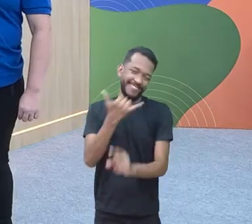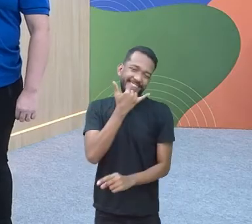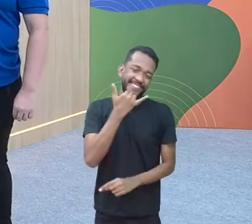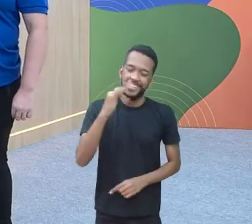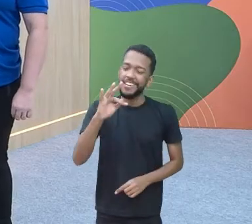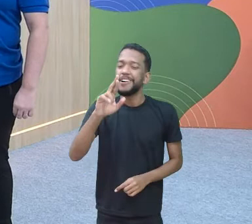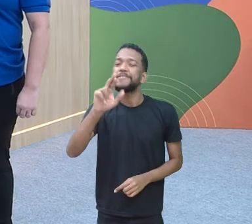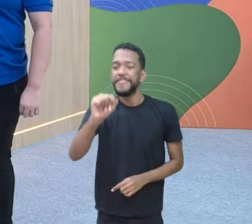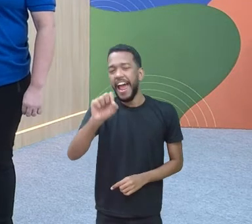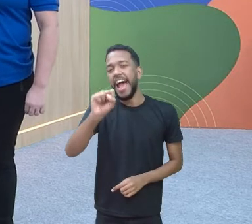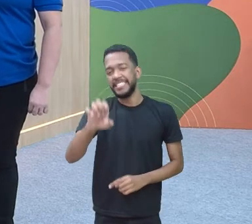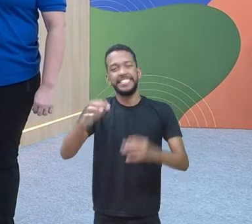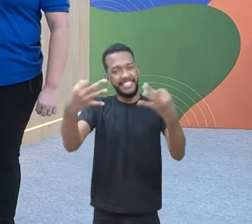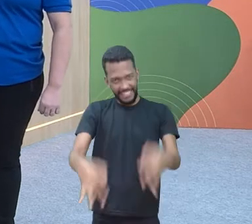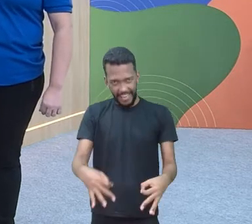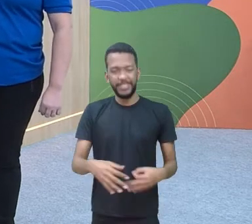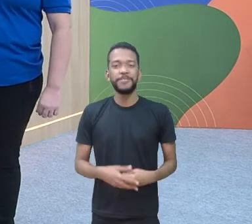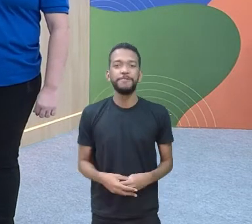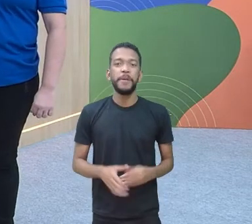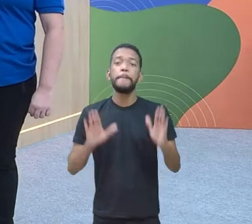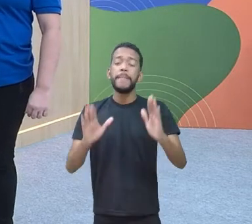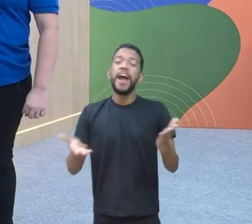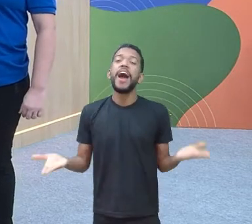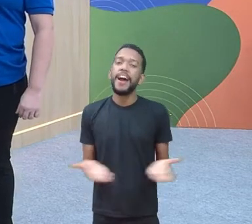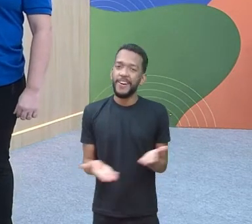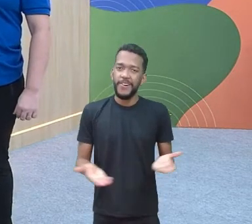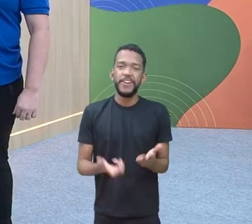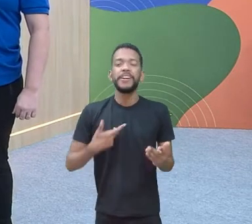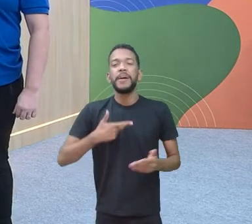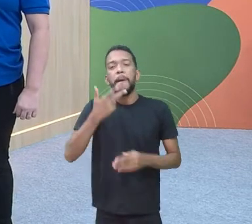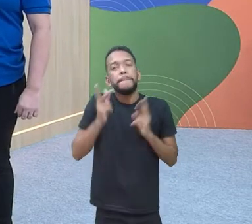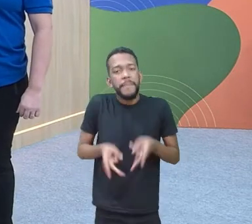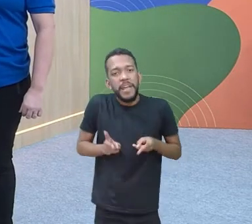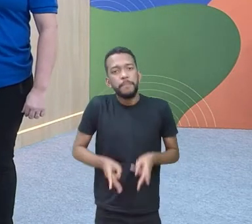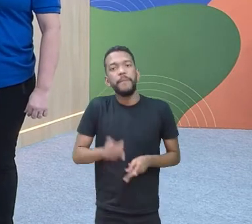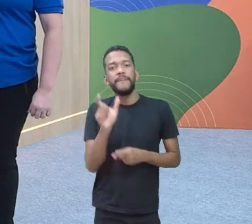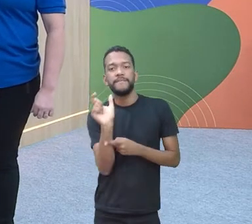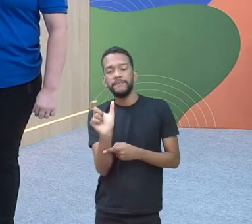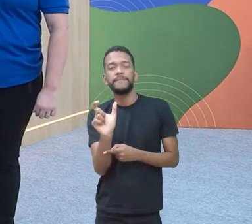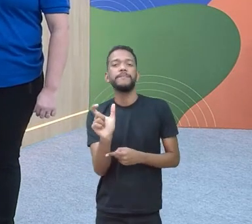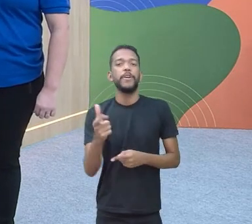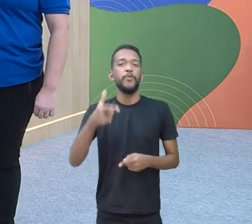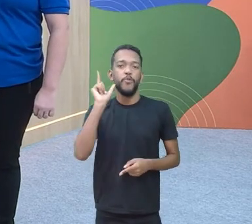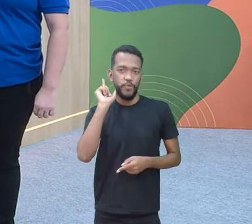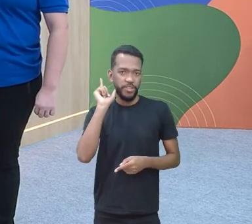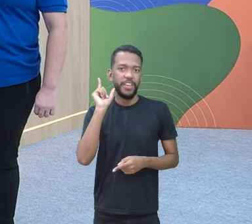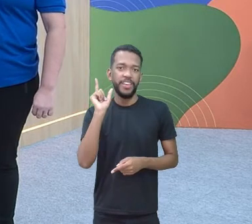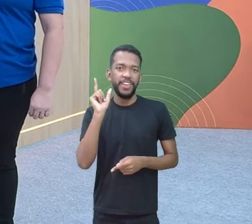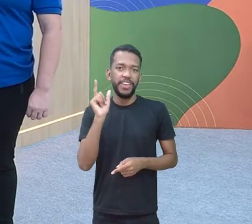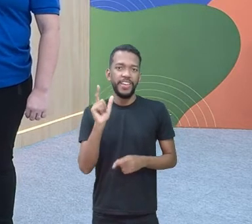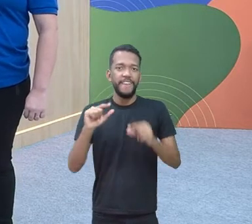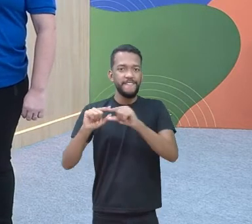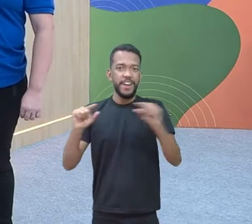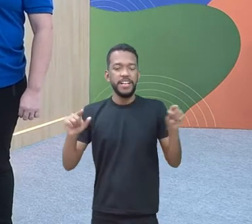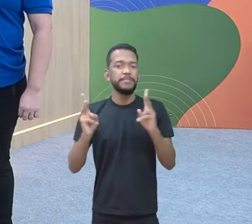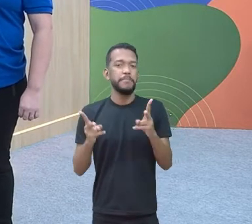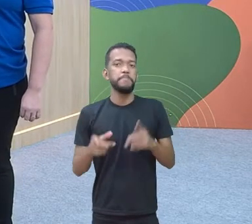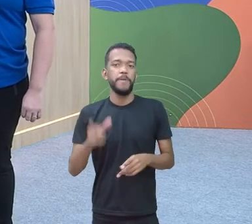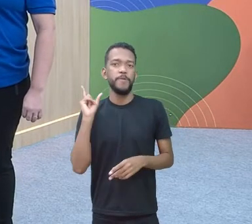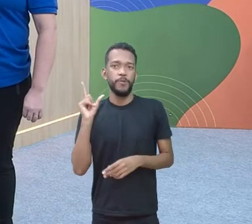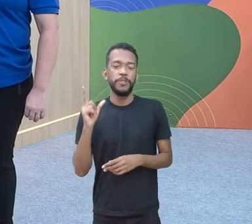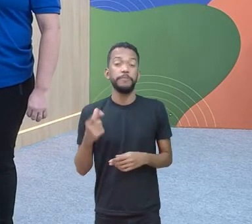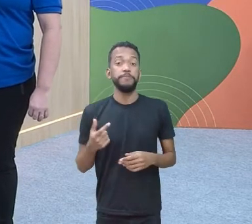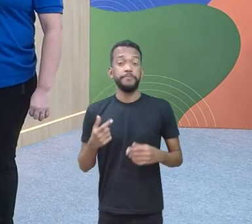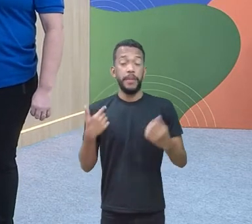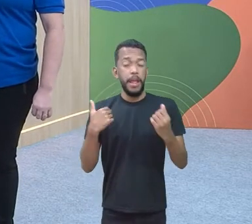Nós estamos aqui com a mesma frase de ontem, não é? Da aula de ontem. Acordei,